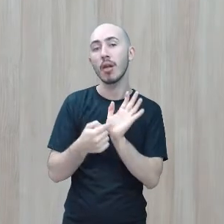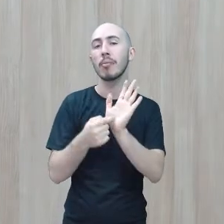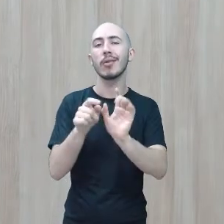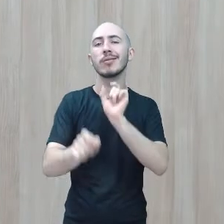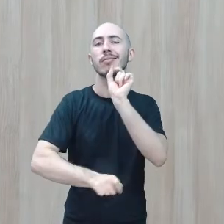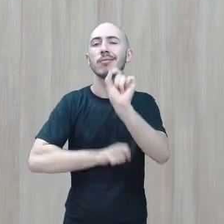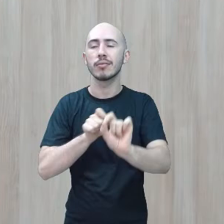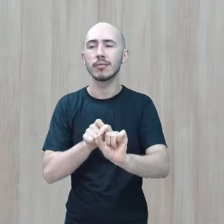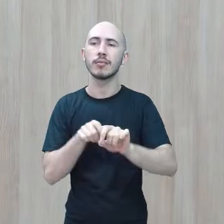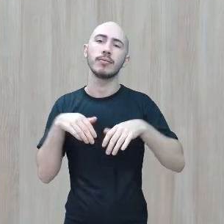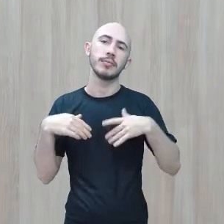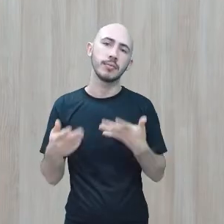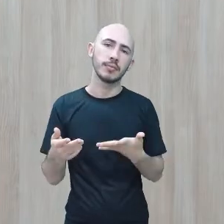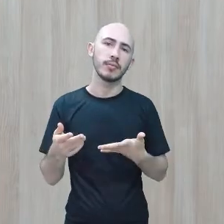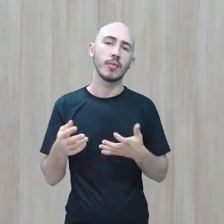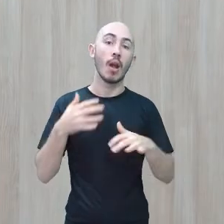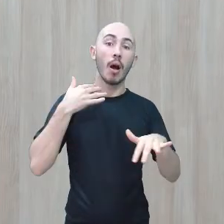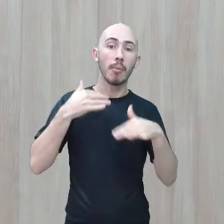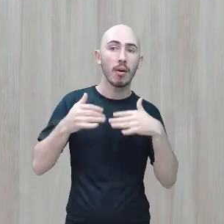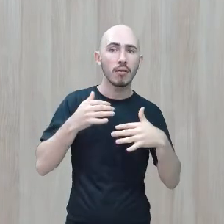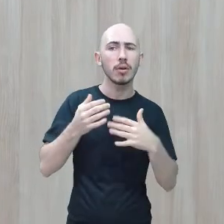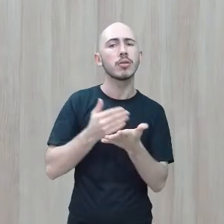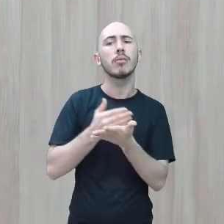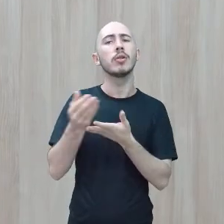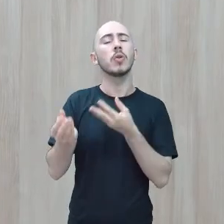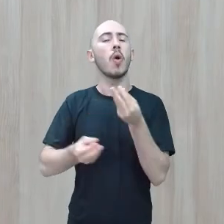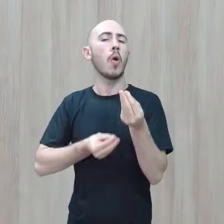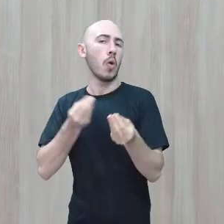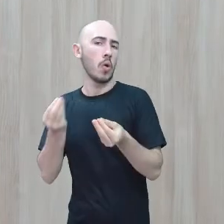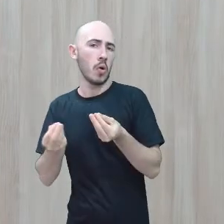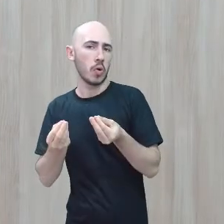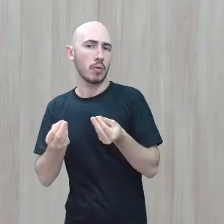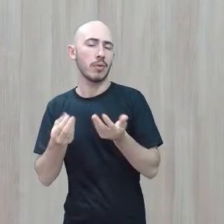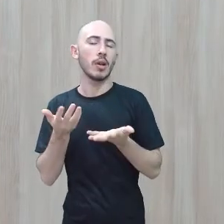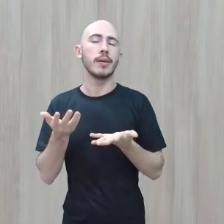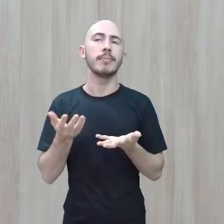destacar aqui, né, porque esse movimento veio mais dessa